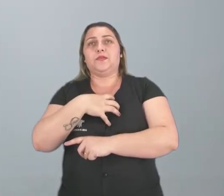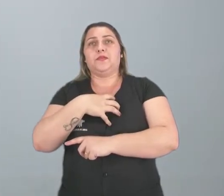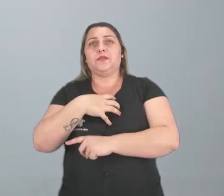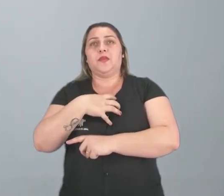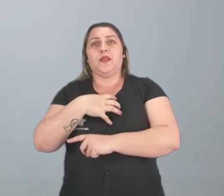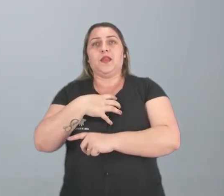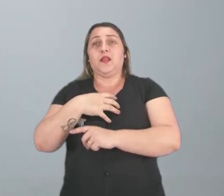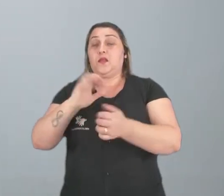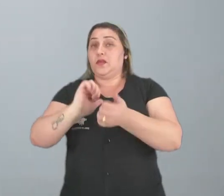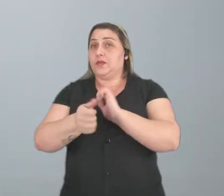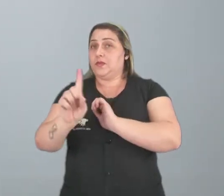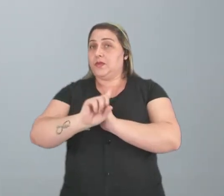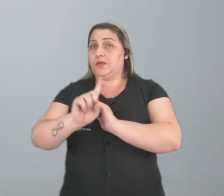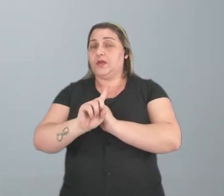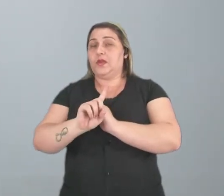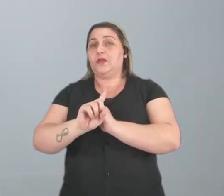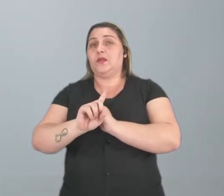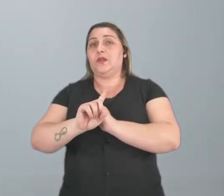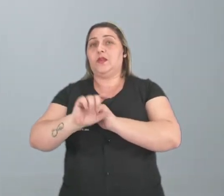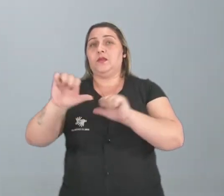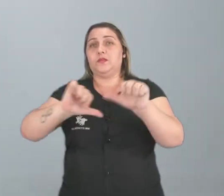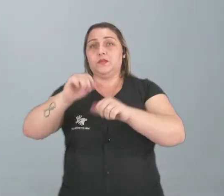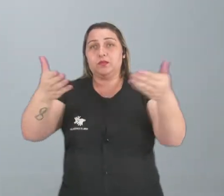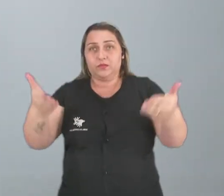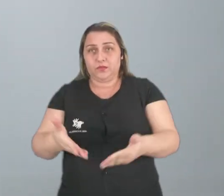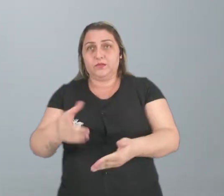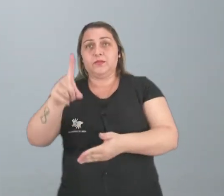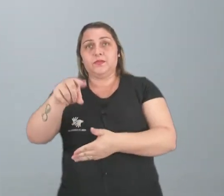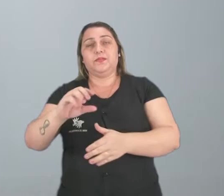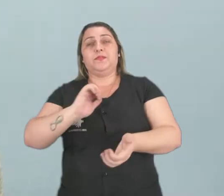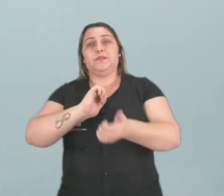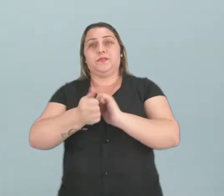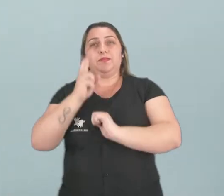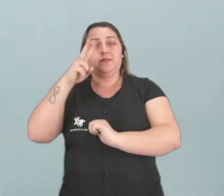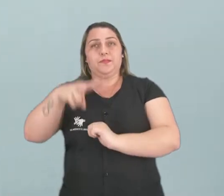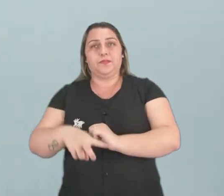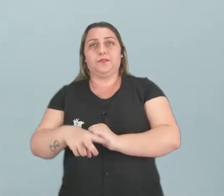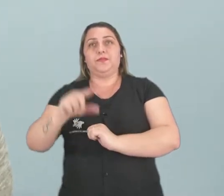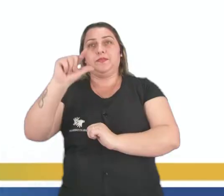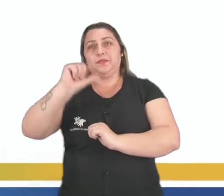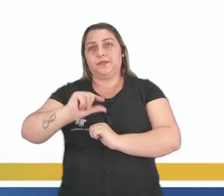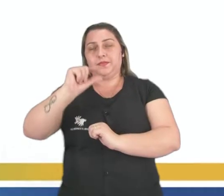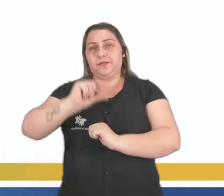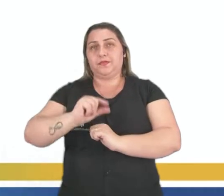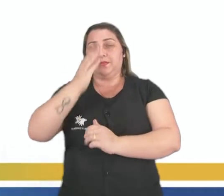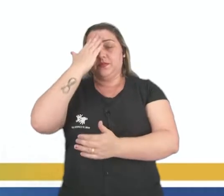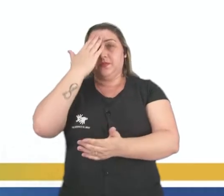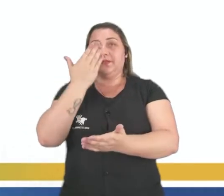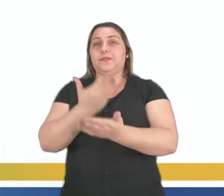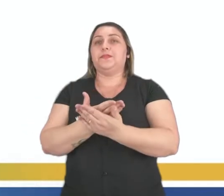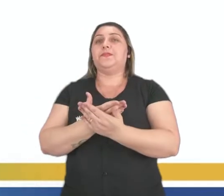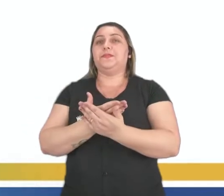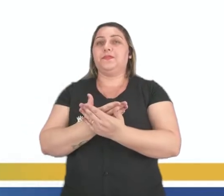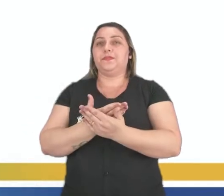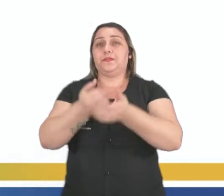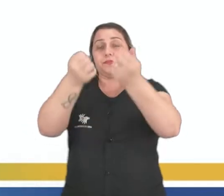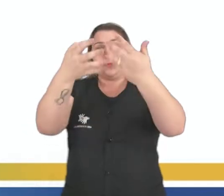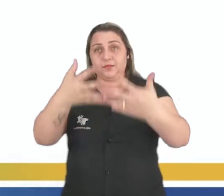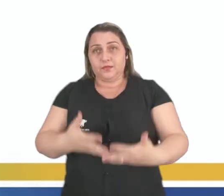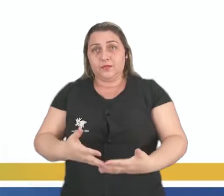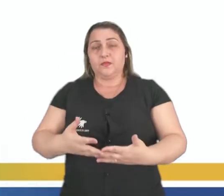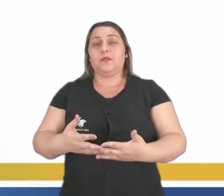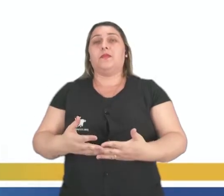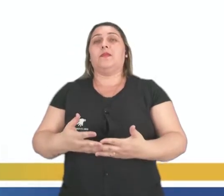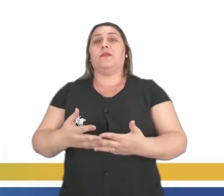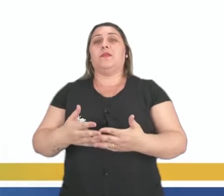época não era um esporte. E a gente vai ver um pouquinho sobre isso, né? Acreditava-se que a explicação para